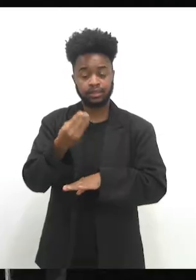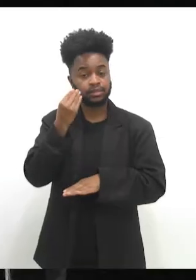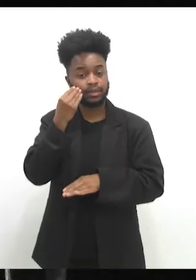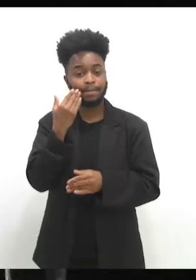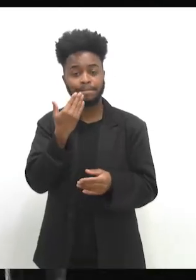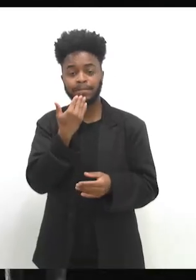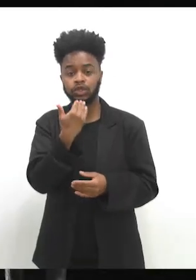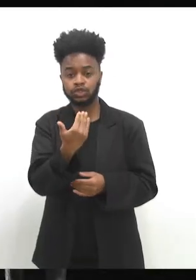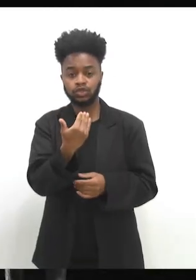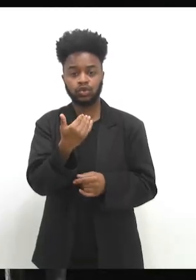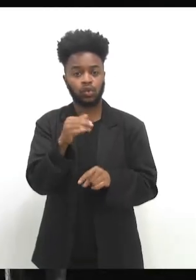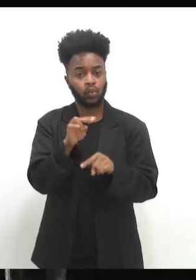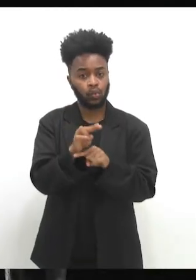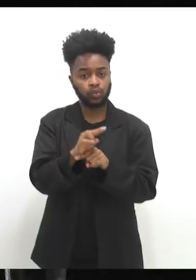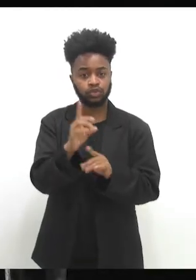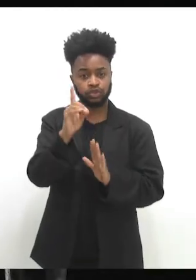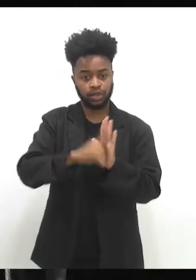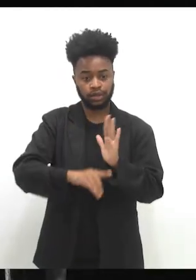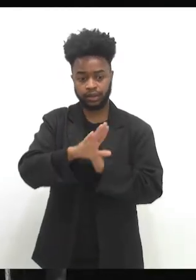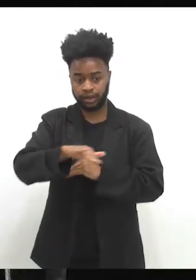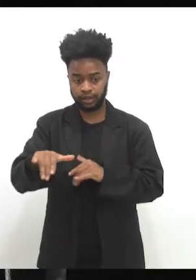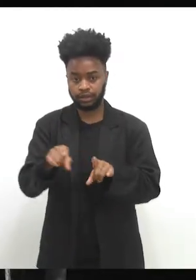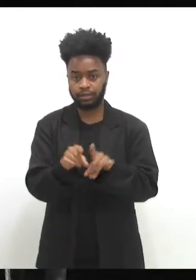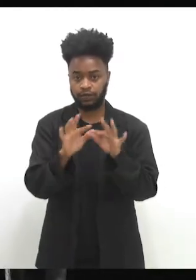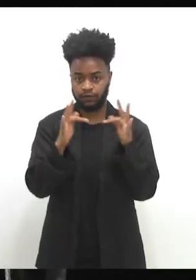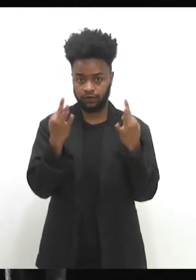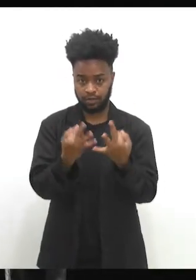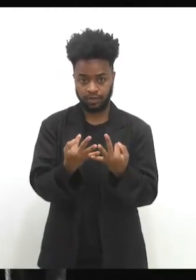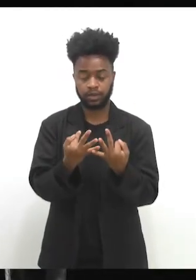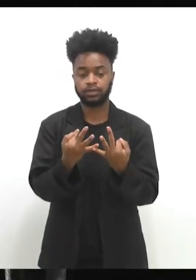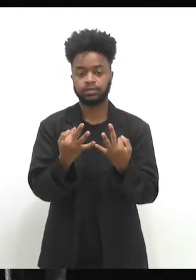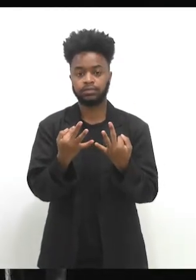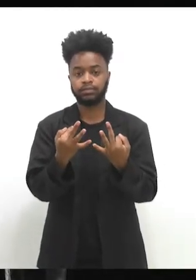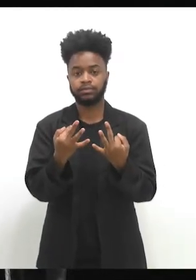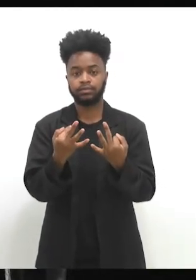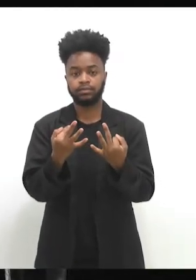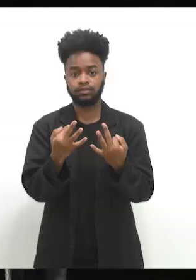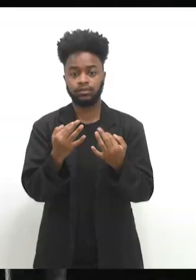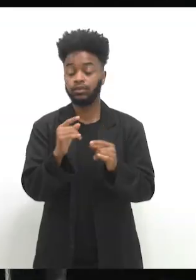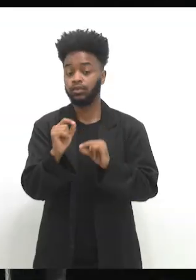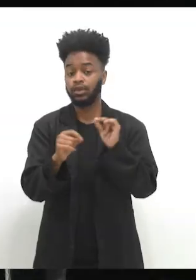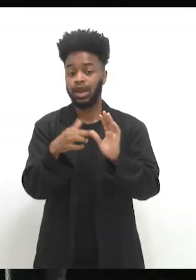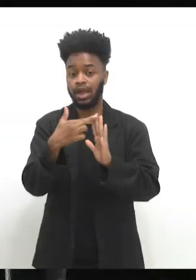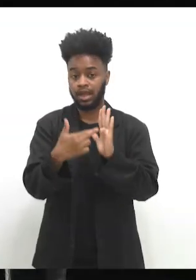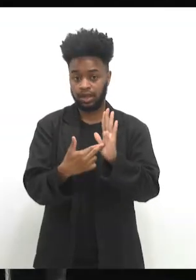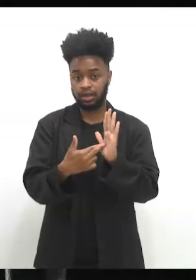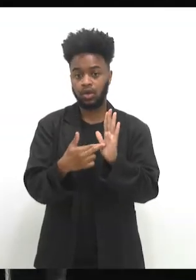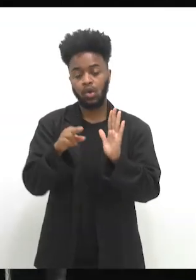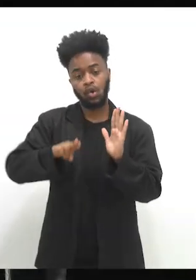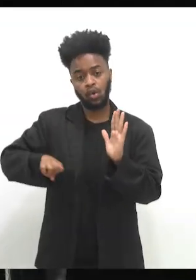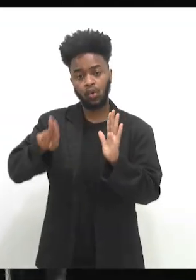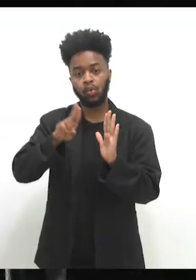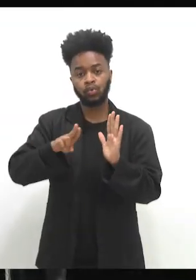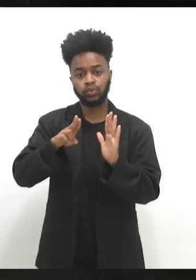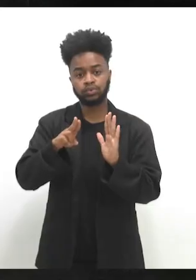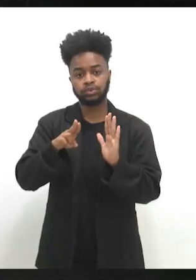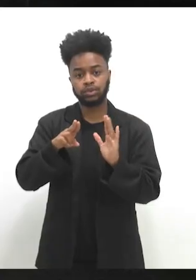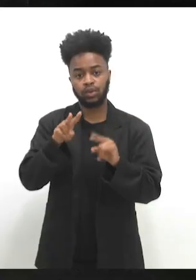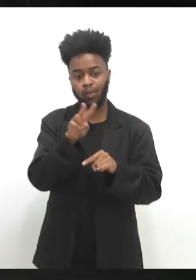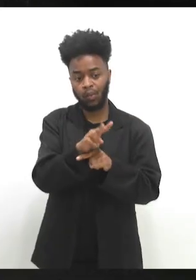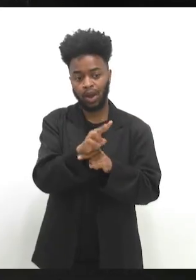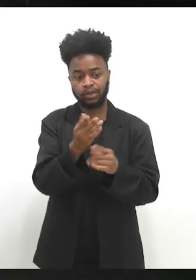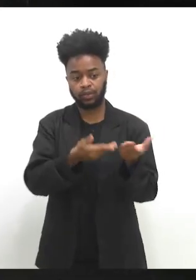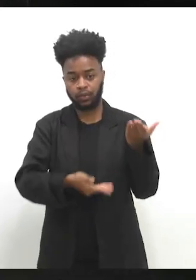proteger e tutelar esse direito, não só da criança, mas dos pais também, em regra, é aplicada a